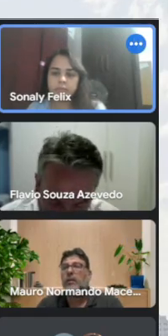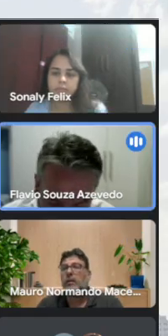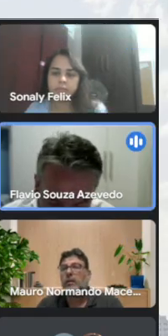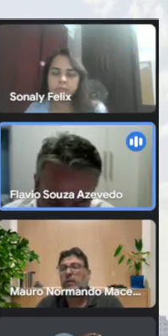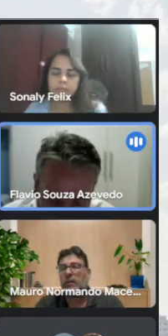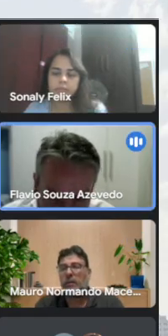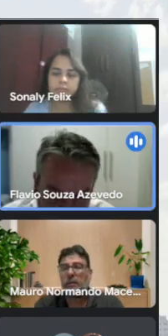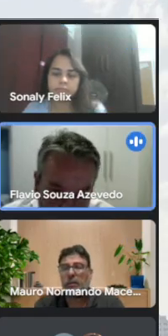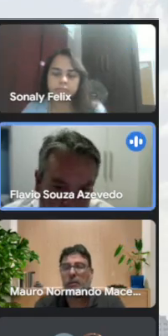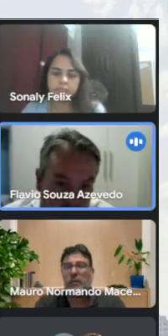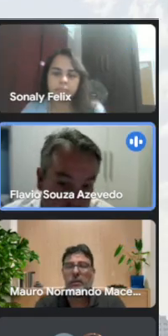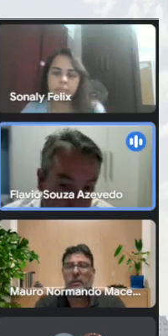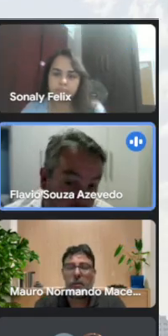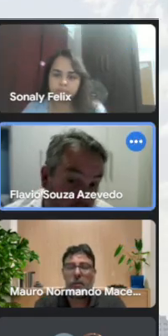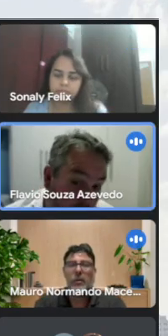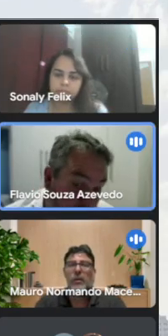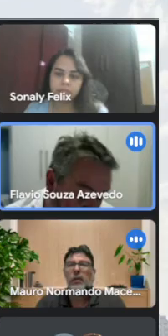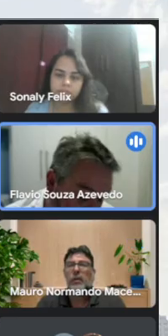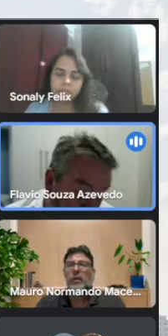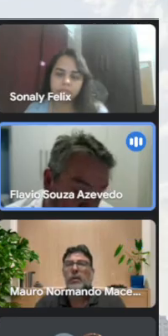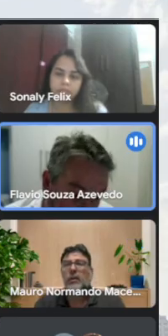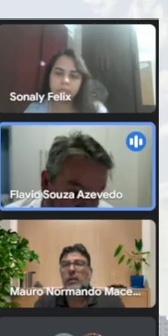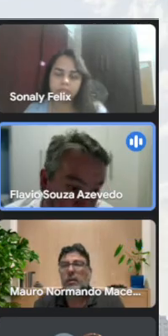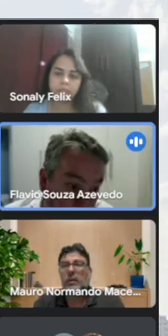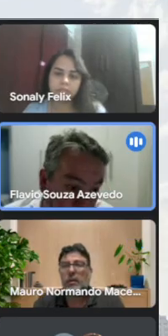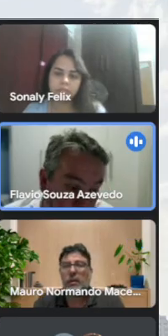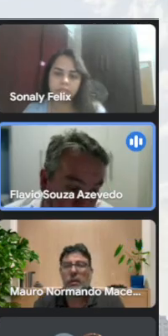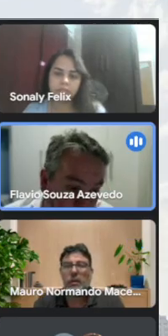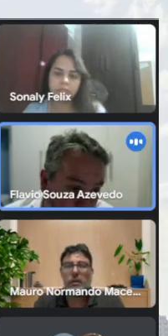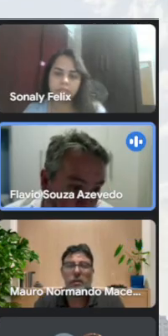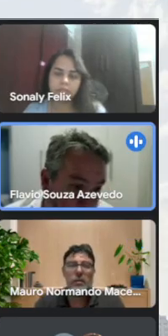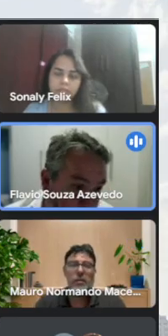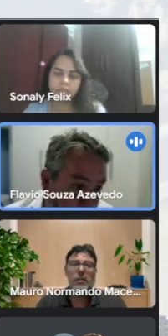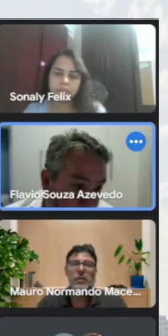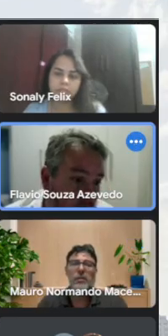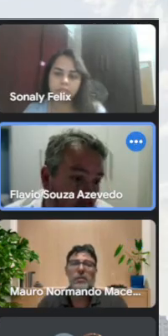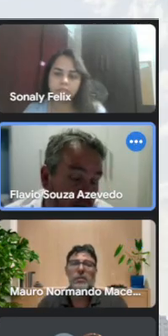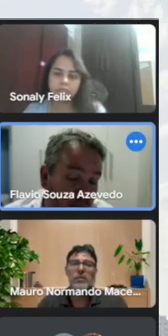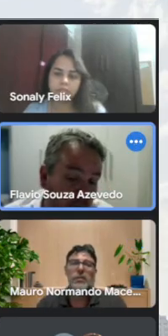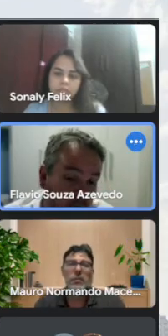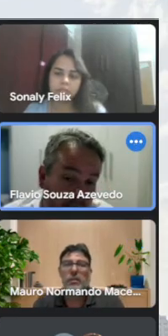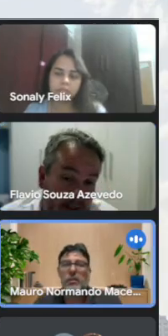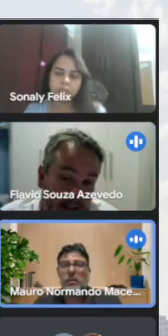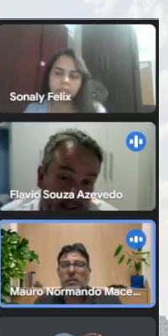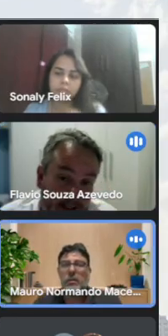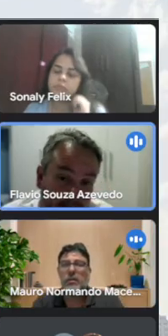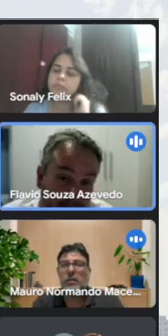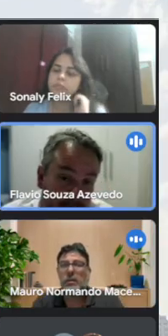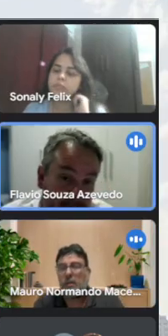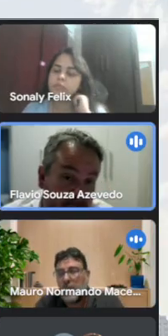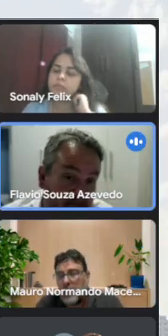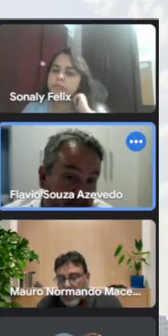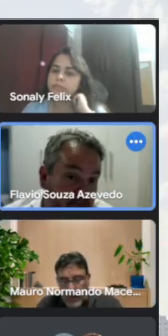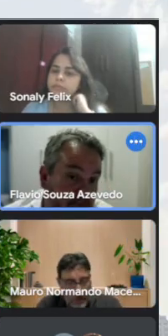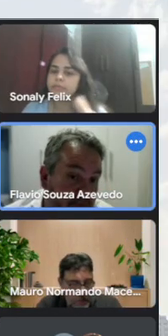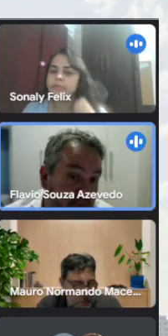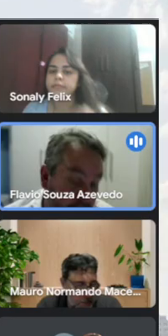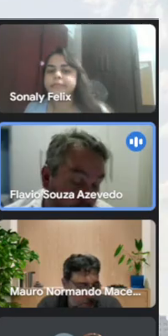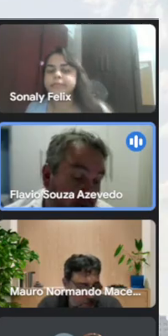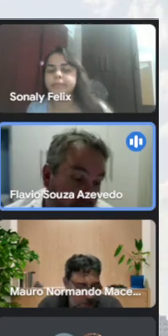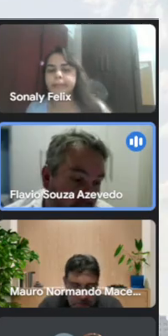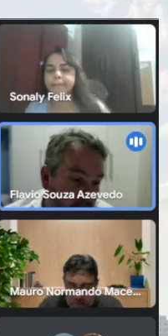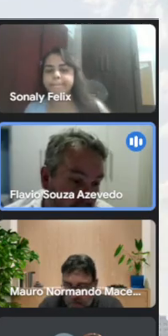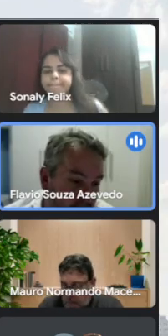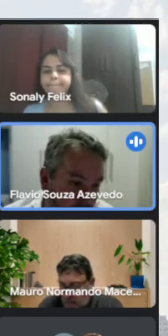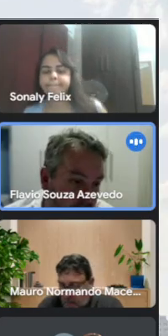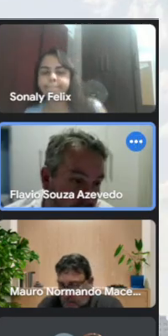Muito boa também a sua pergunta, Sonali. Sim, a influência do lençol freático é fundamental, né? Porque